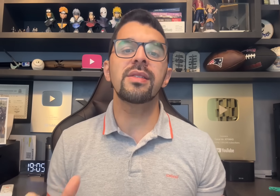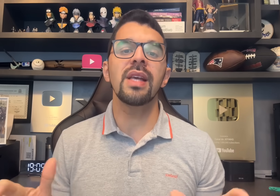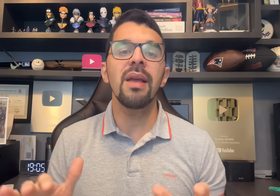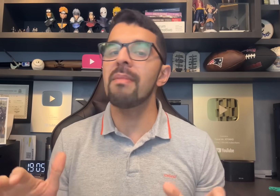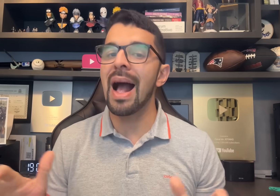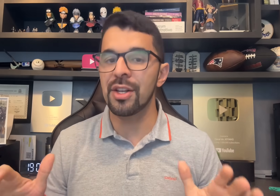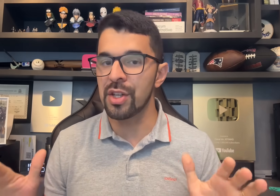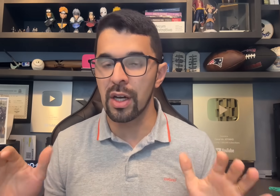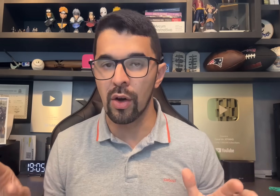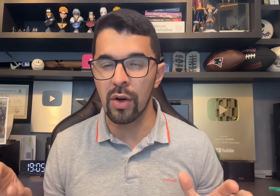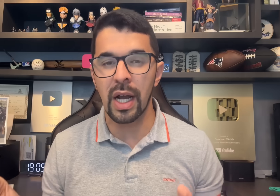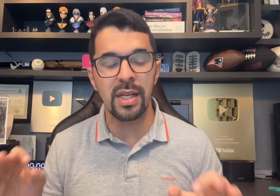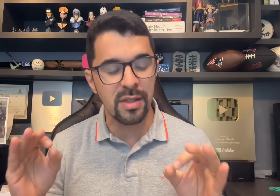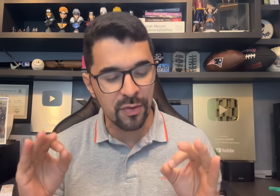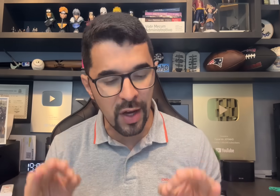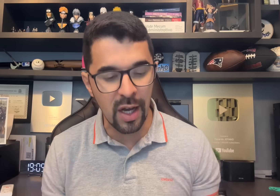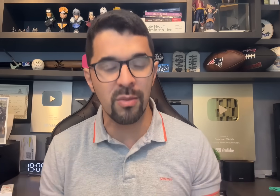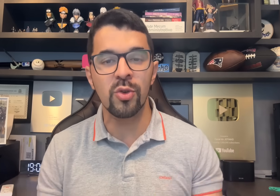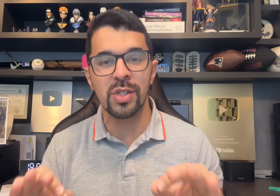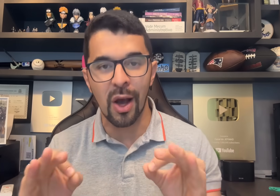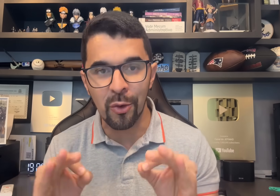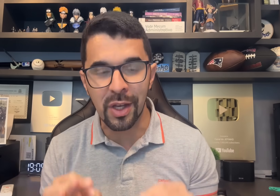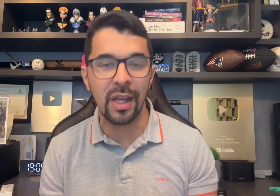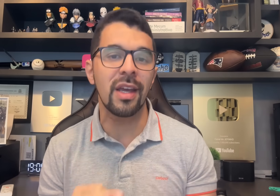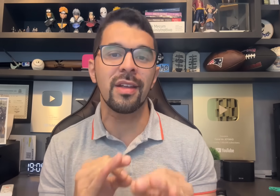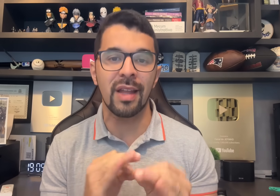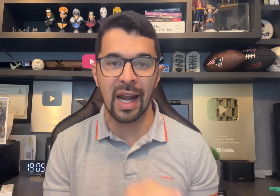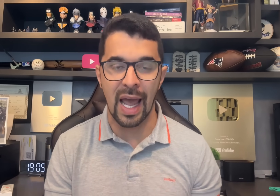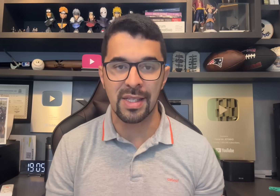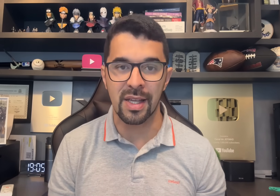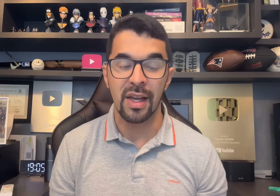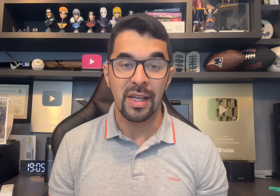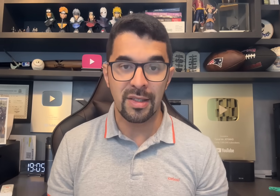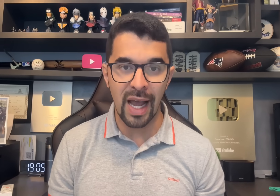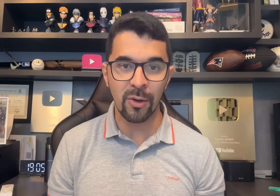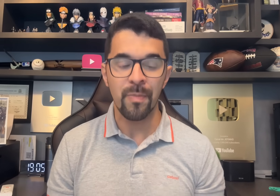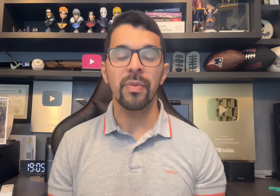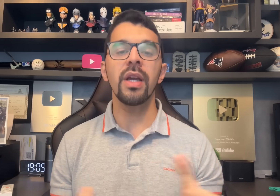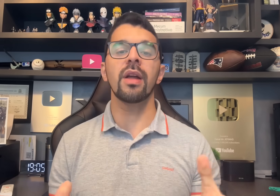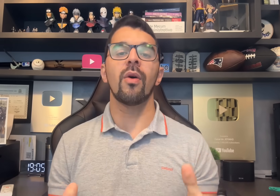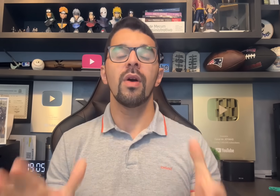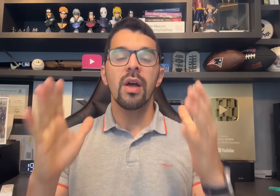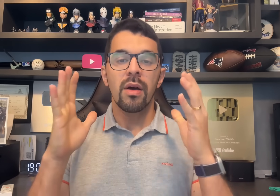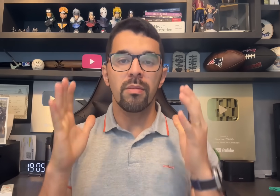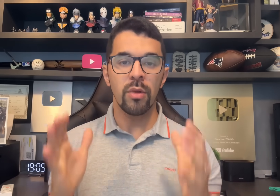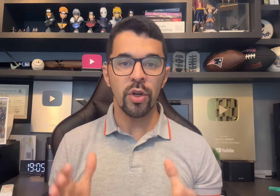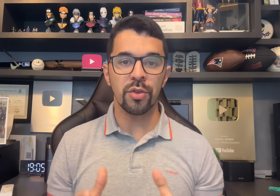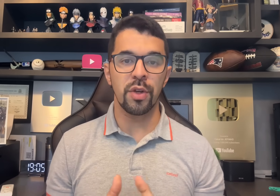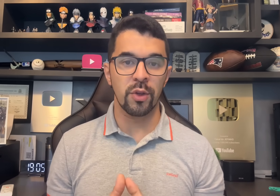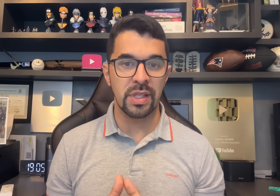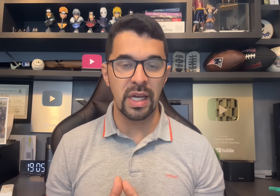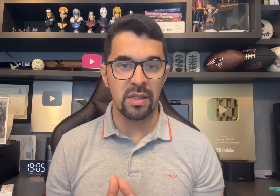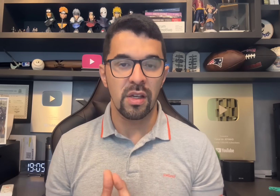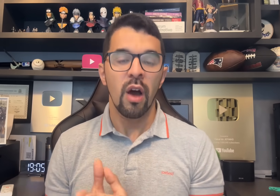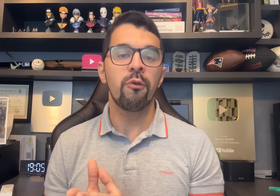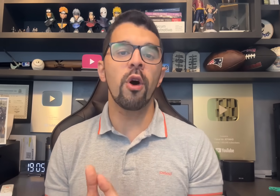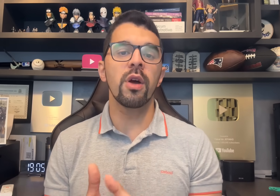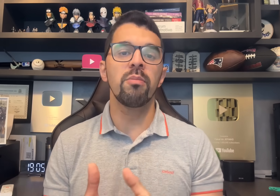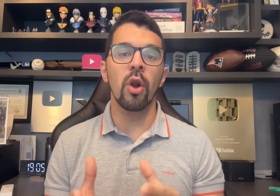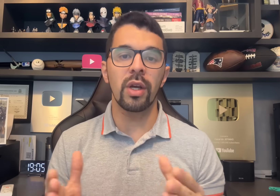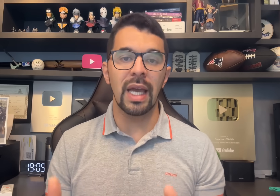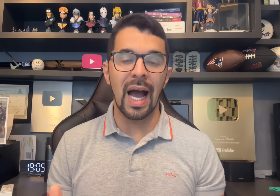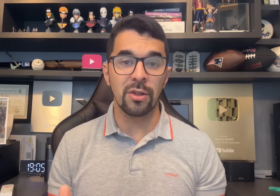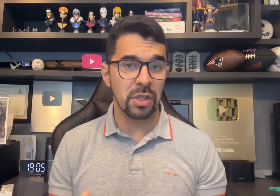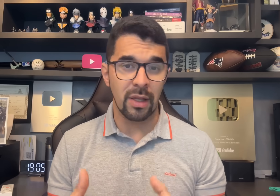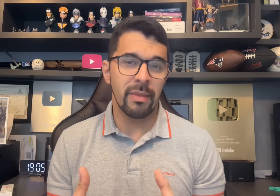E sem mais delongas, vamos ao que interessa, certo? Então, muitos de vocês